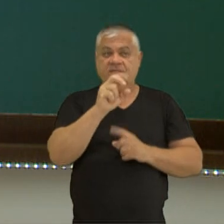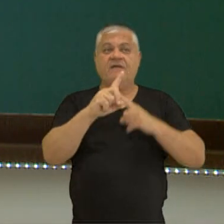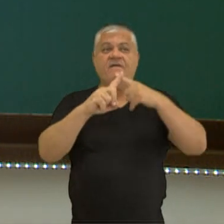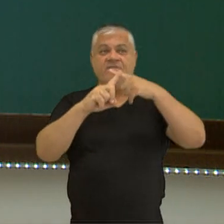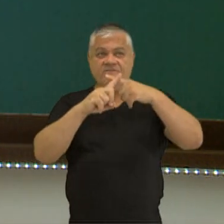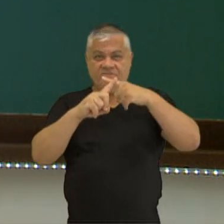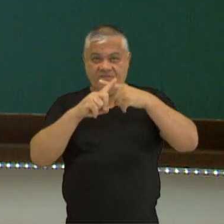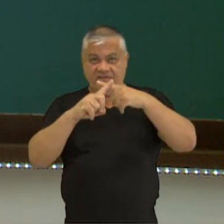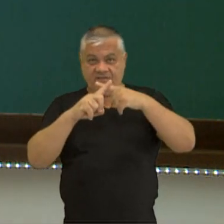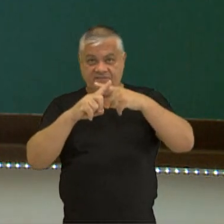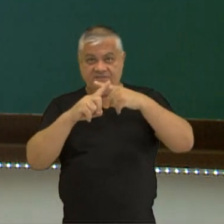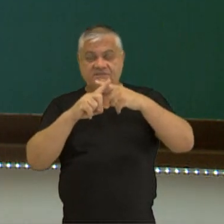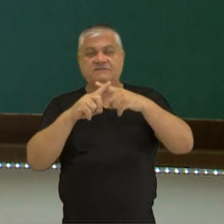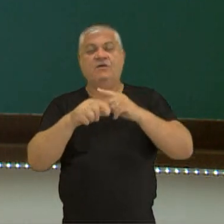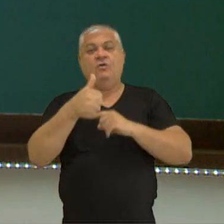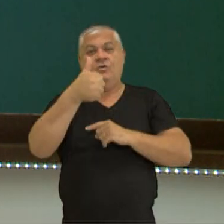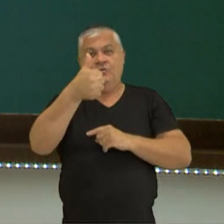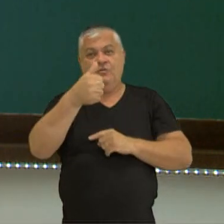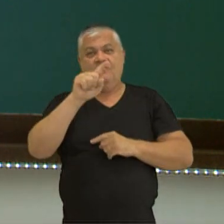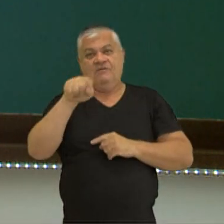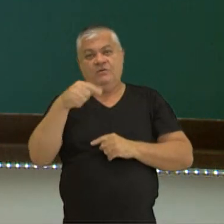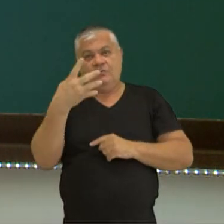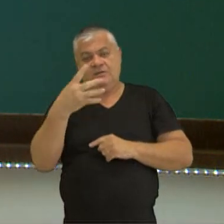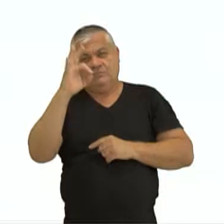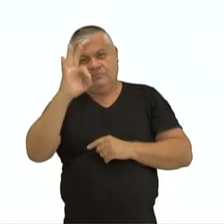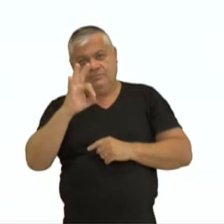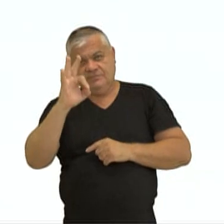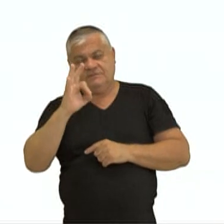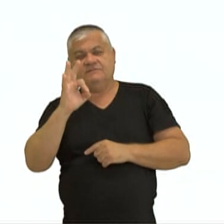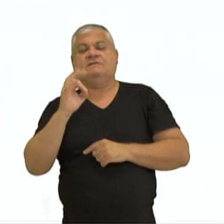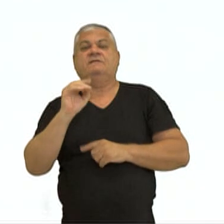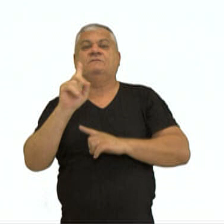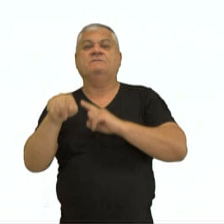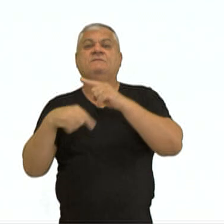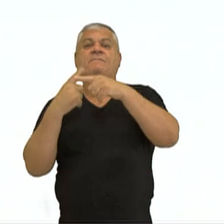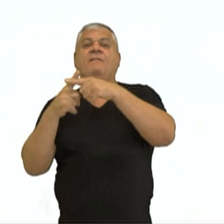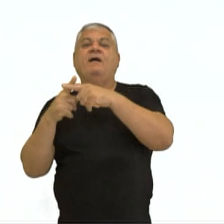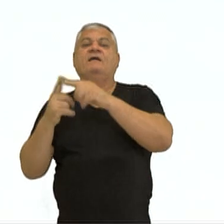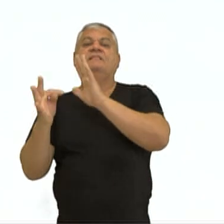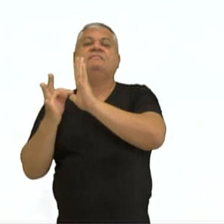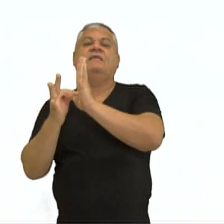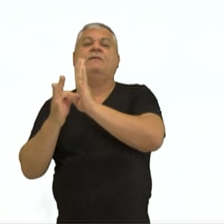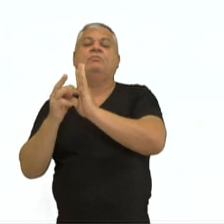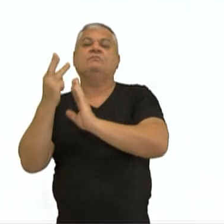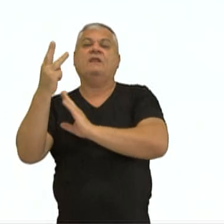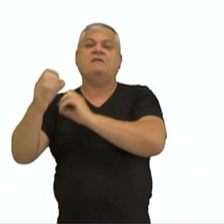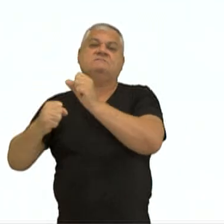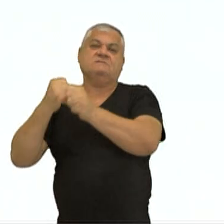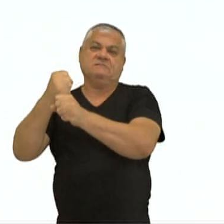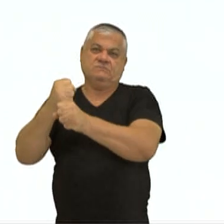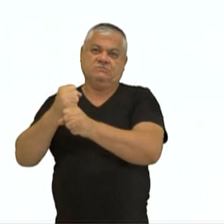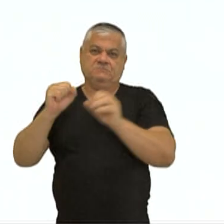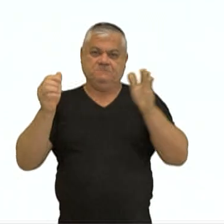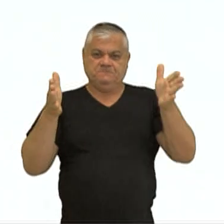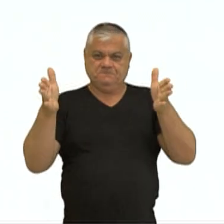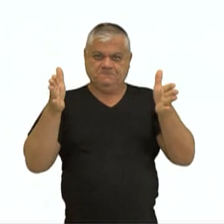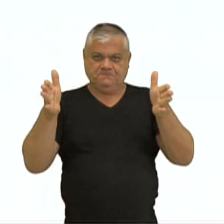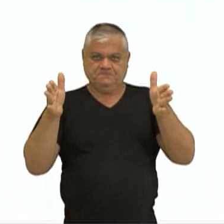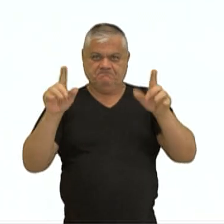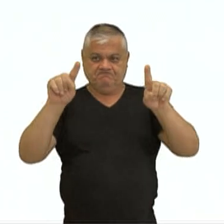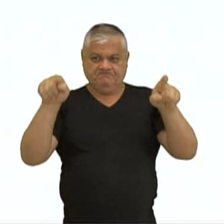taxa anual, né, de 1,4%, num tempo de 3 anos e meio. 3 anos e